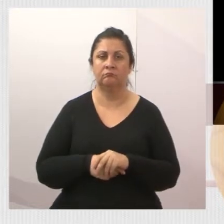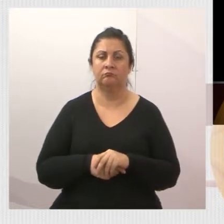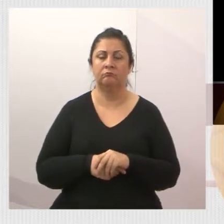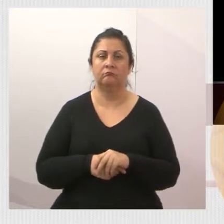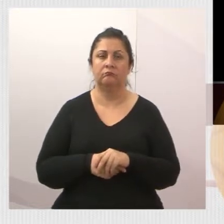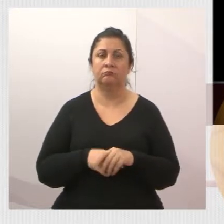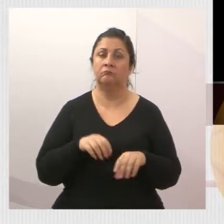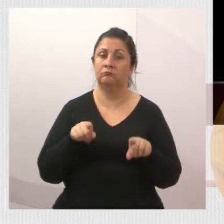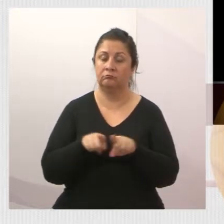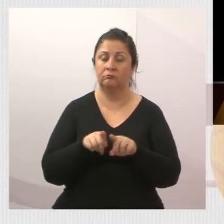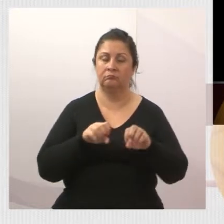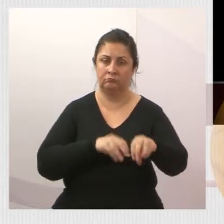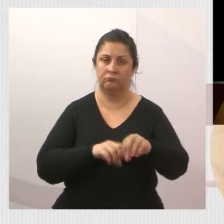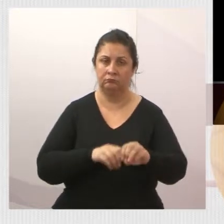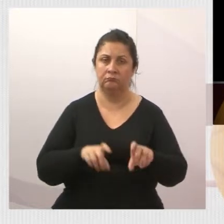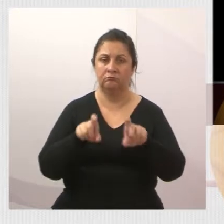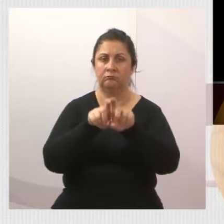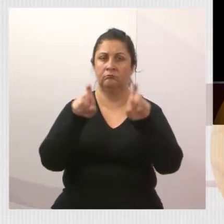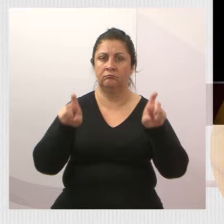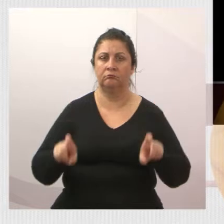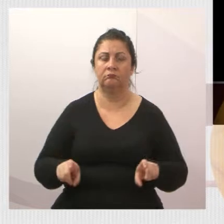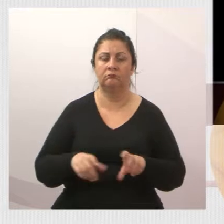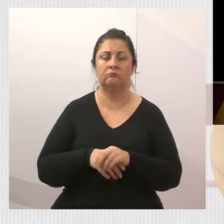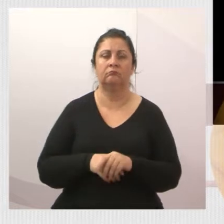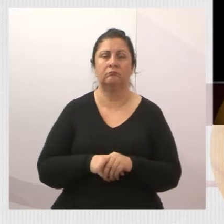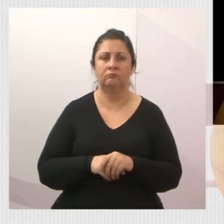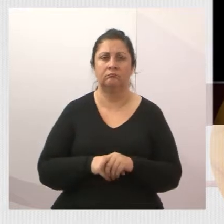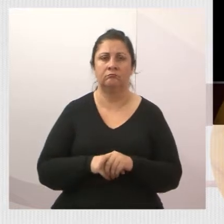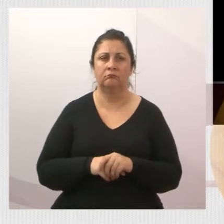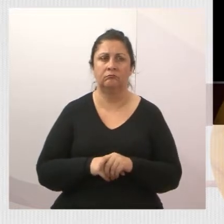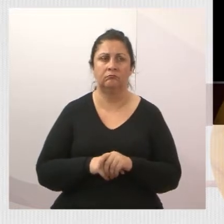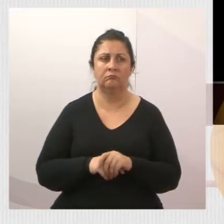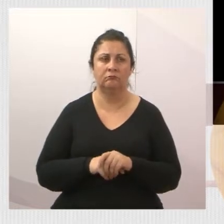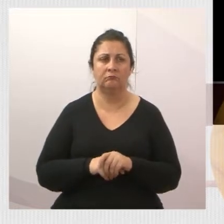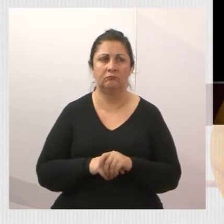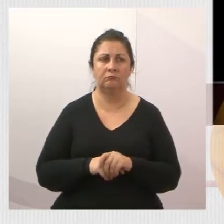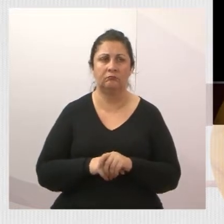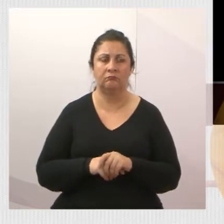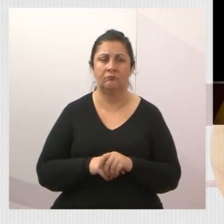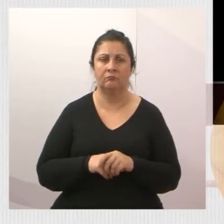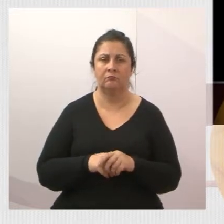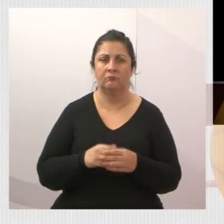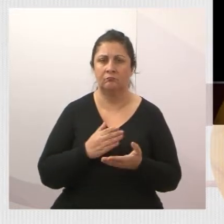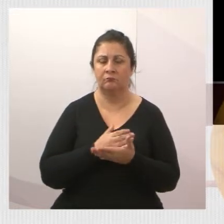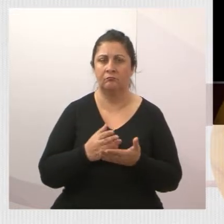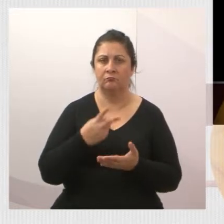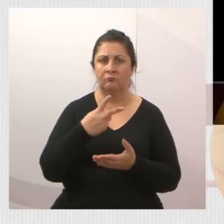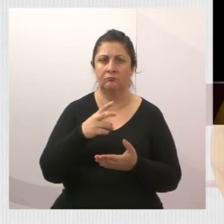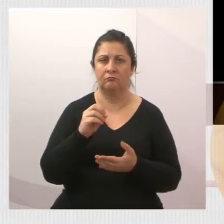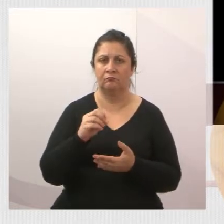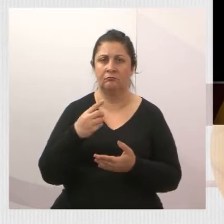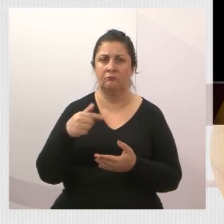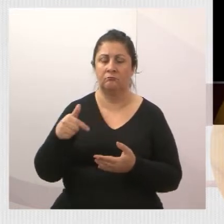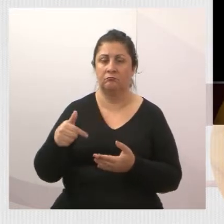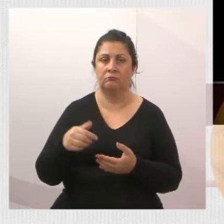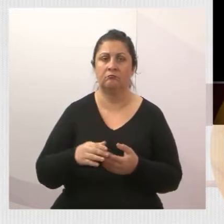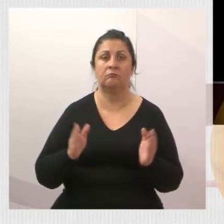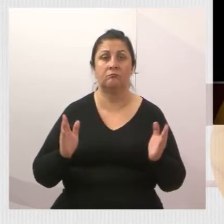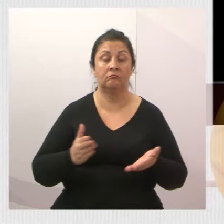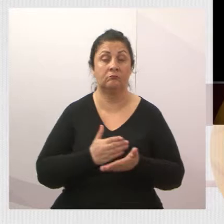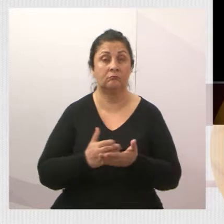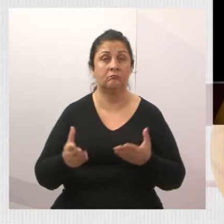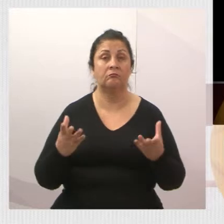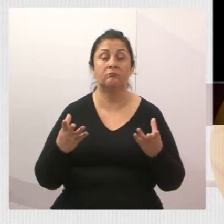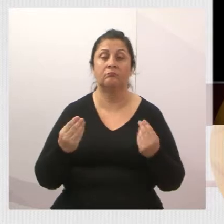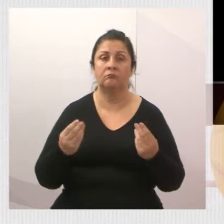educacional. Então, a gente tem aí alguns recursos, aí haja visto que de 2017 a 2018, nós inauguramos muitas